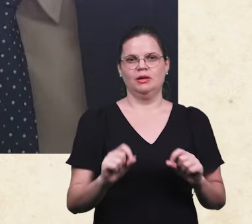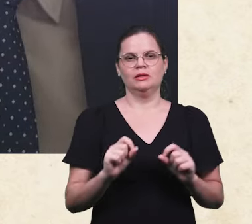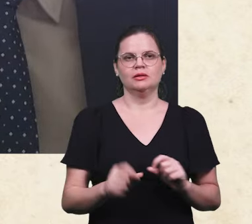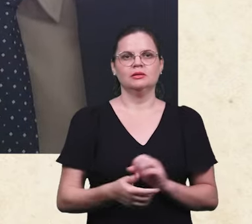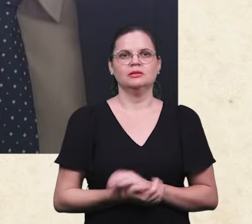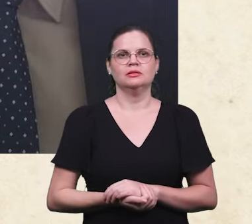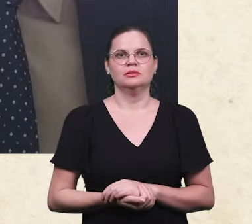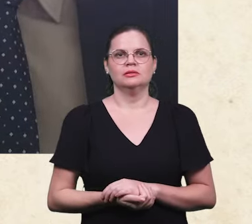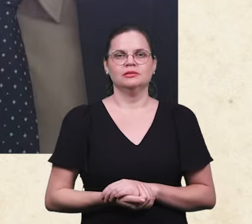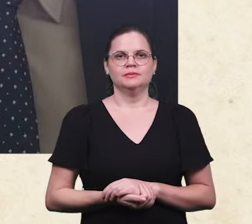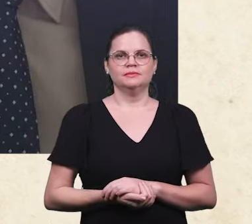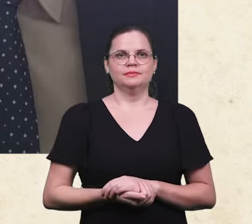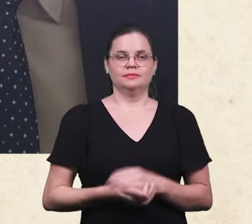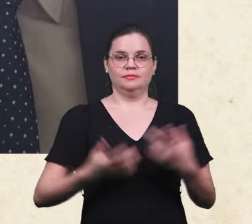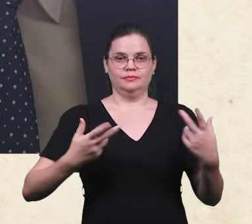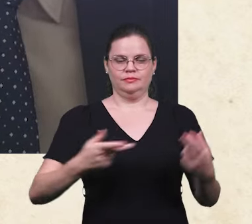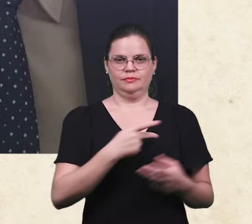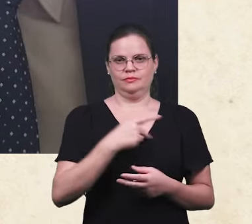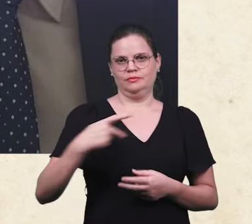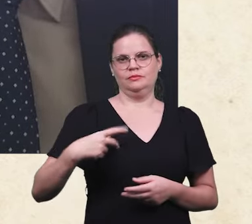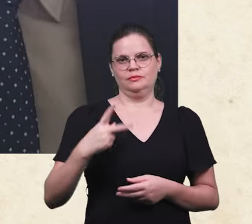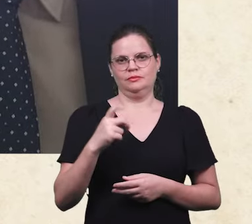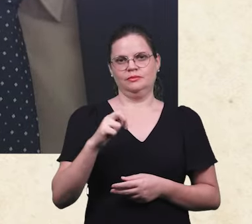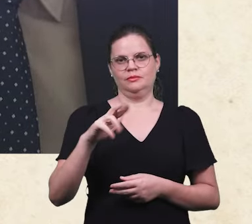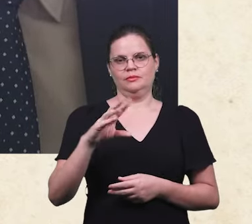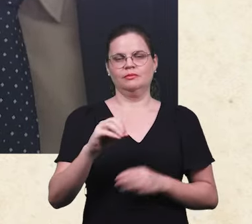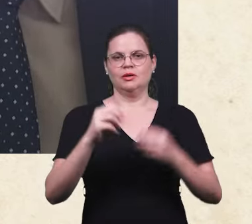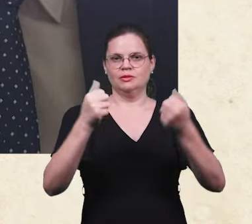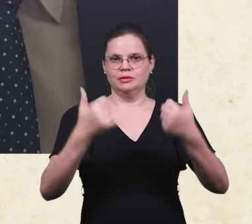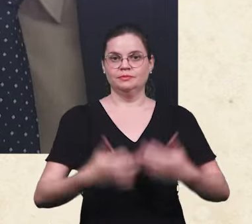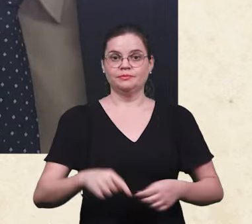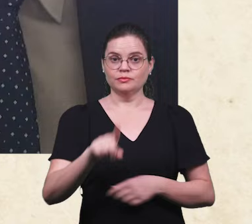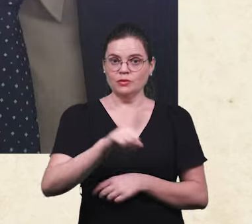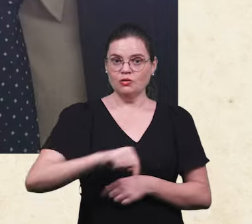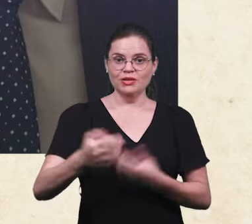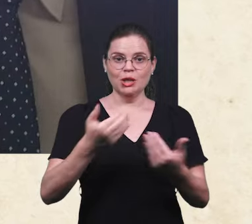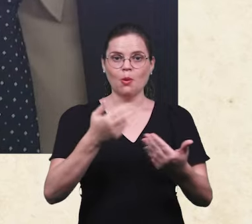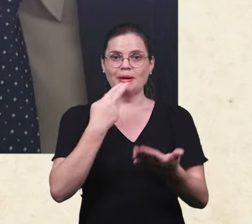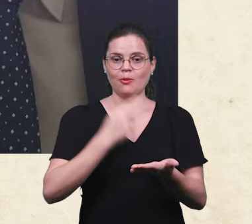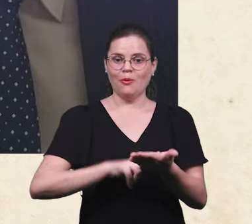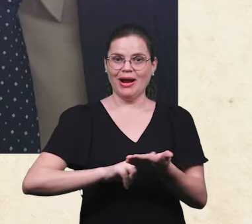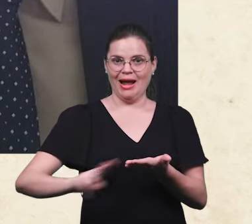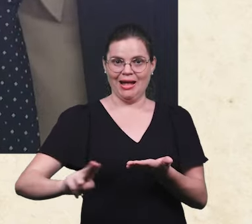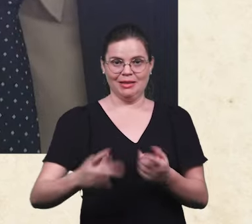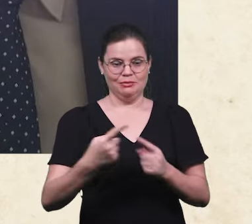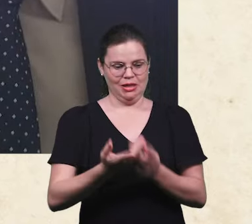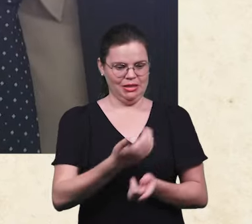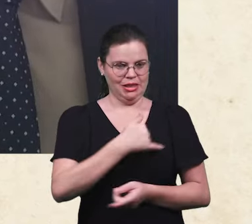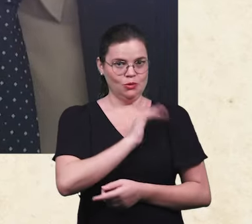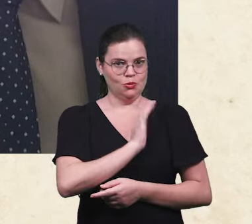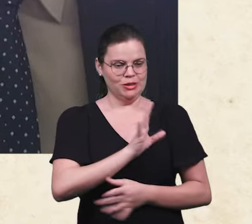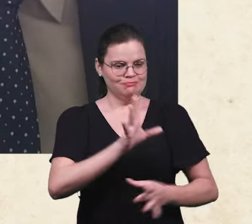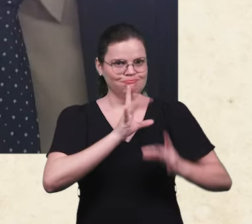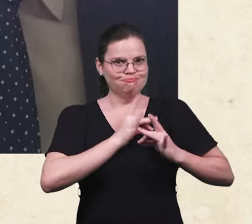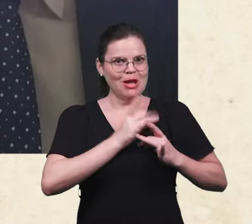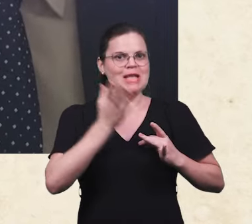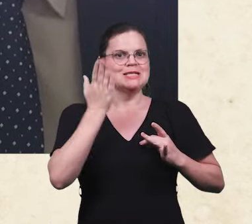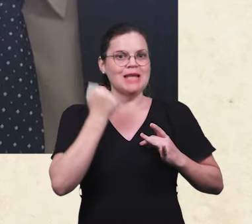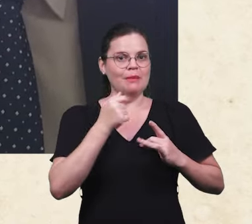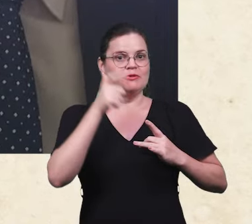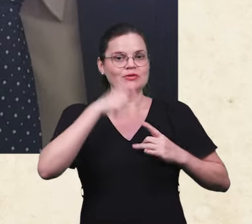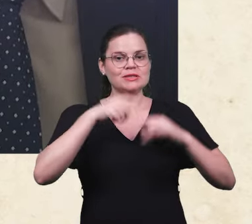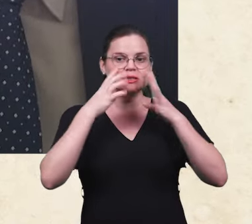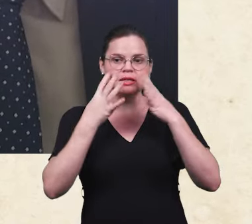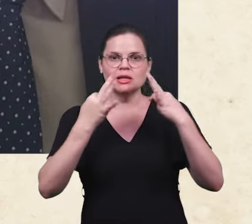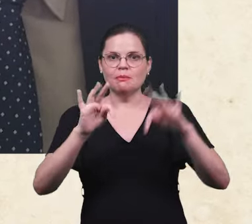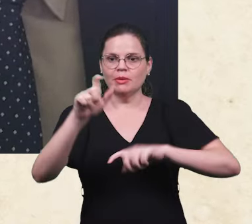no início, é aquilo que o apóstolo Paulo fala: vós sois a nossa carta escrita em nossos corações, conhecida e lida por todos